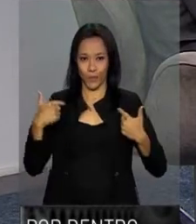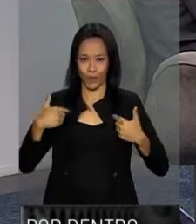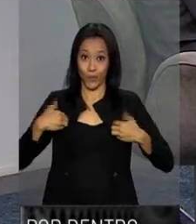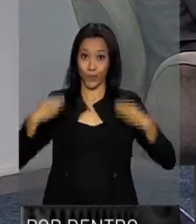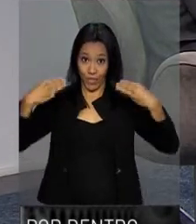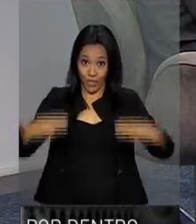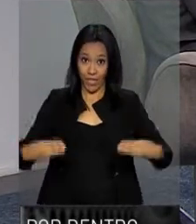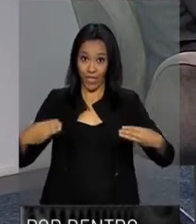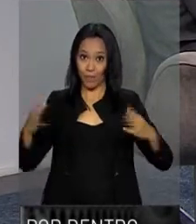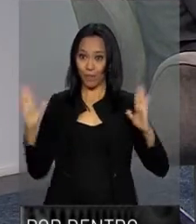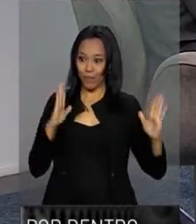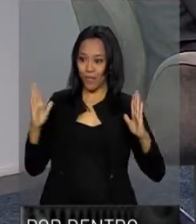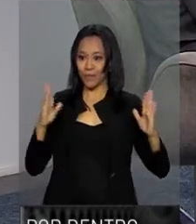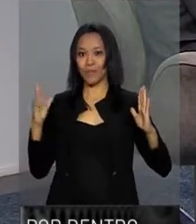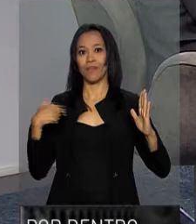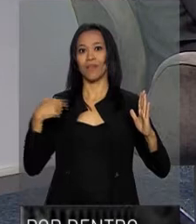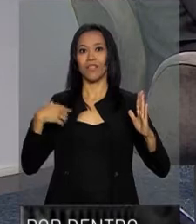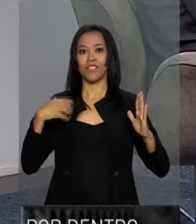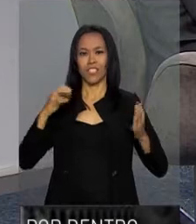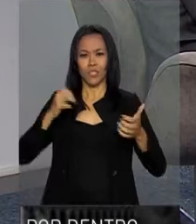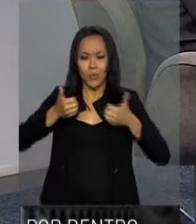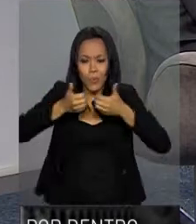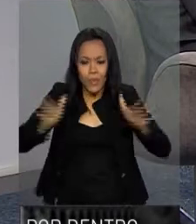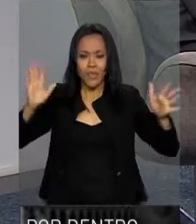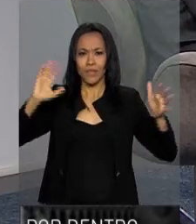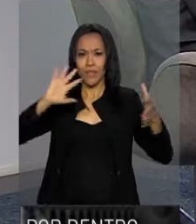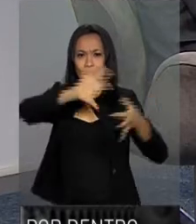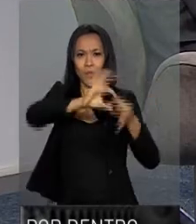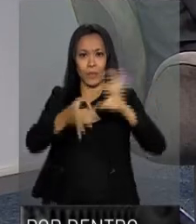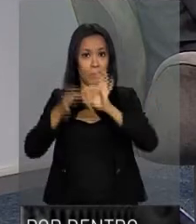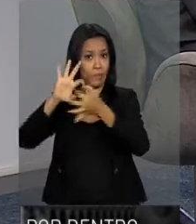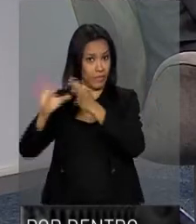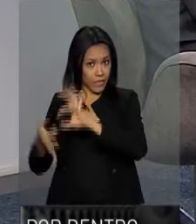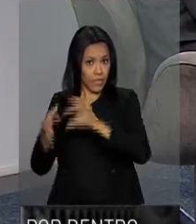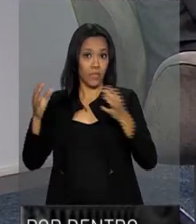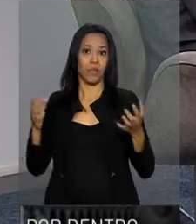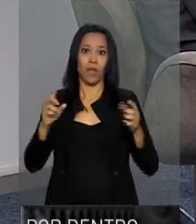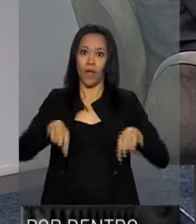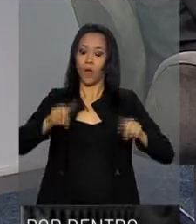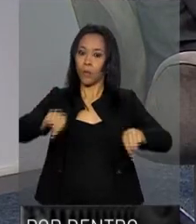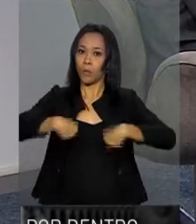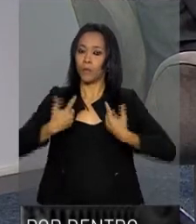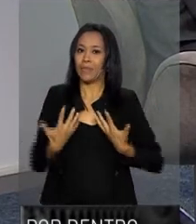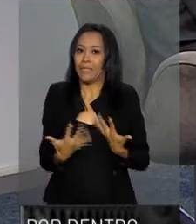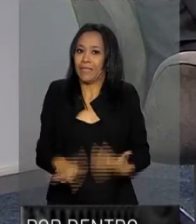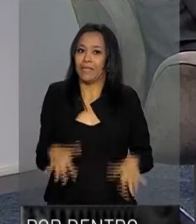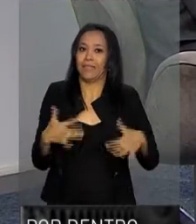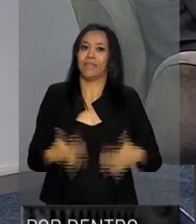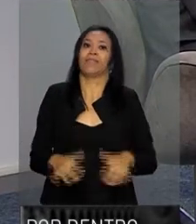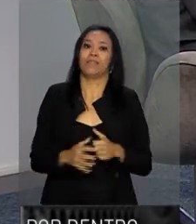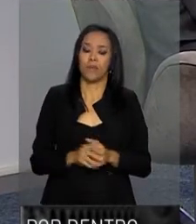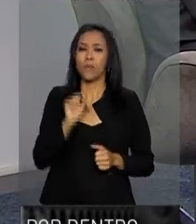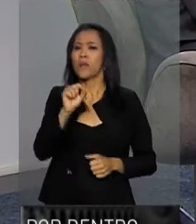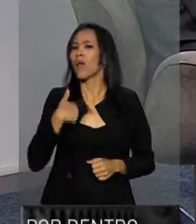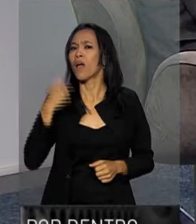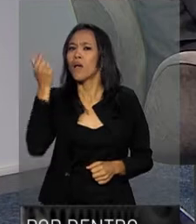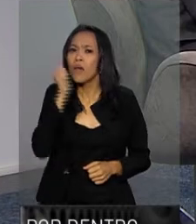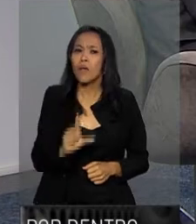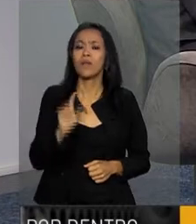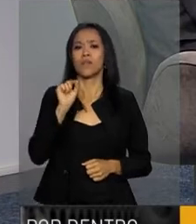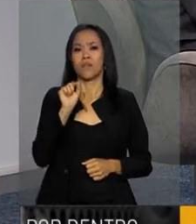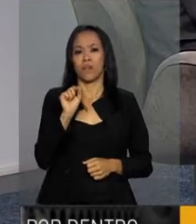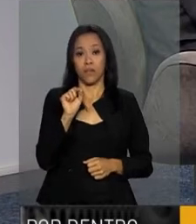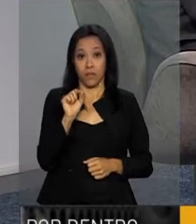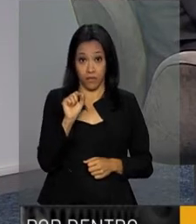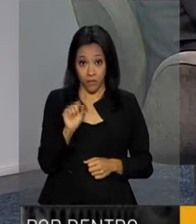processo de olimpíada em cima do início das olimpíadas um grande desafio é conseguir manter de pé